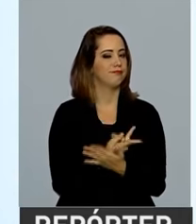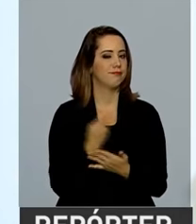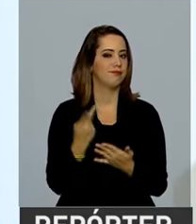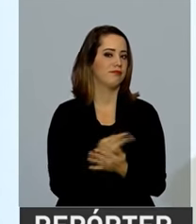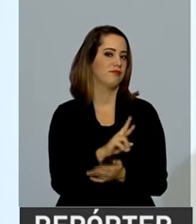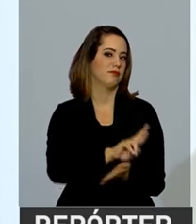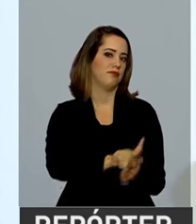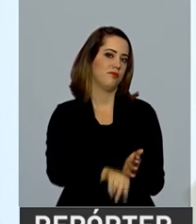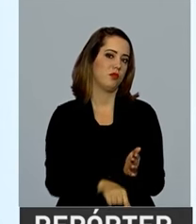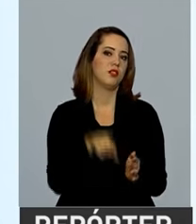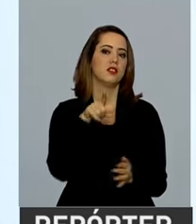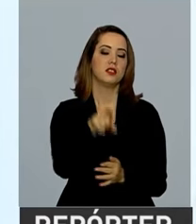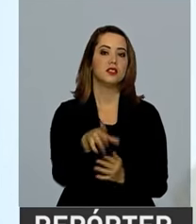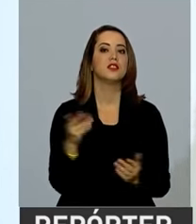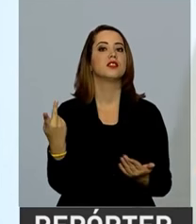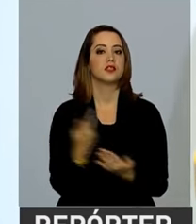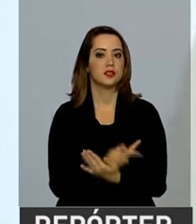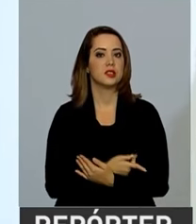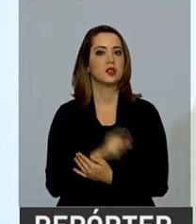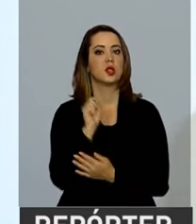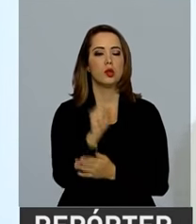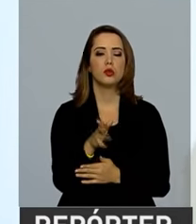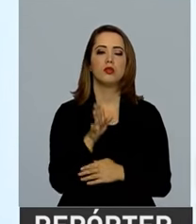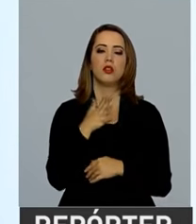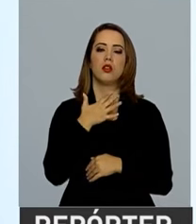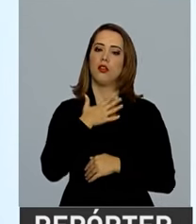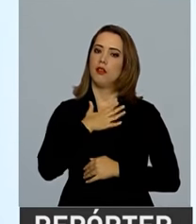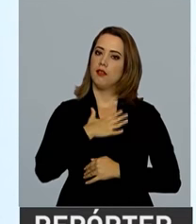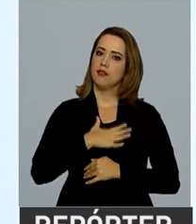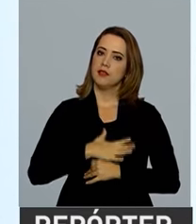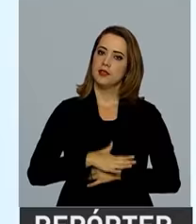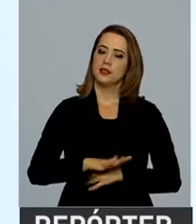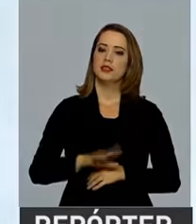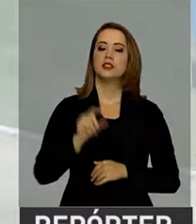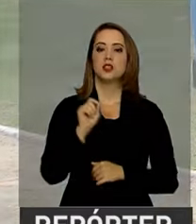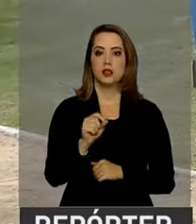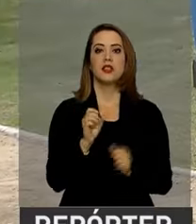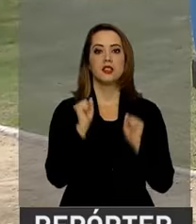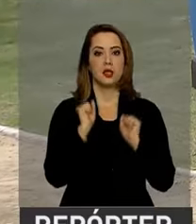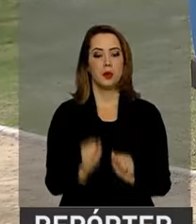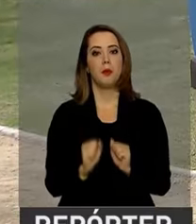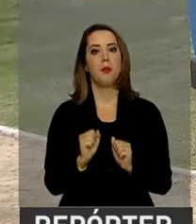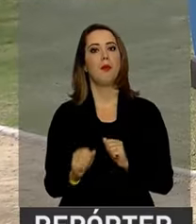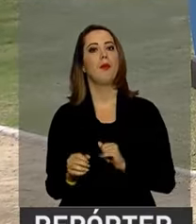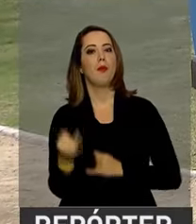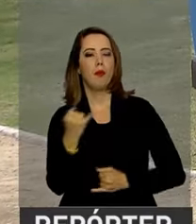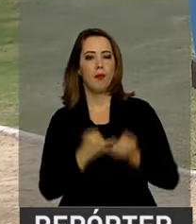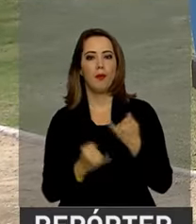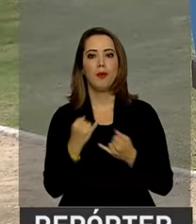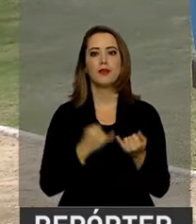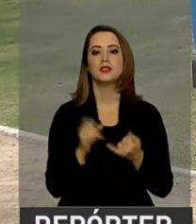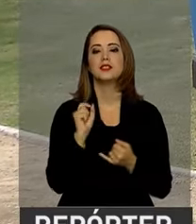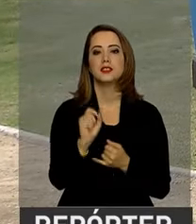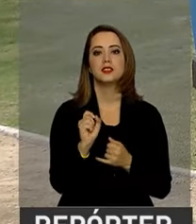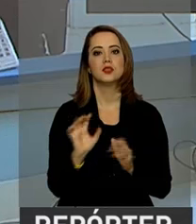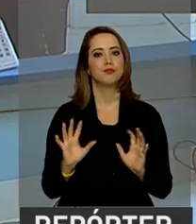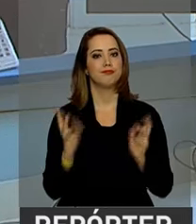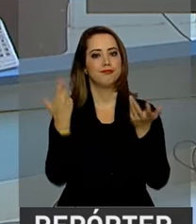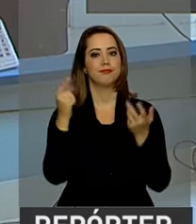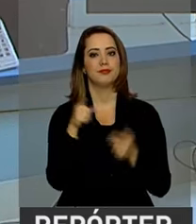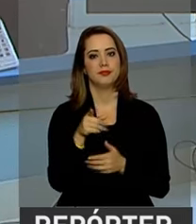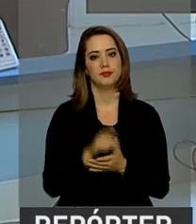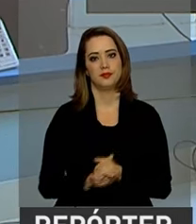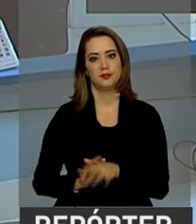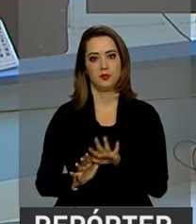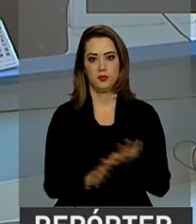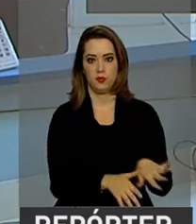seja uma vila onde eles possam realmente descansar, que eles possam aproveitar, possam se divertir e possam celebrar.